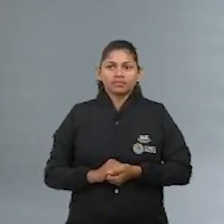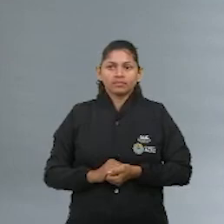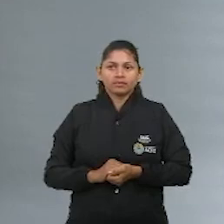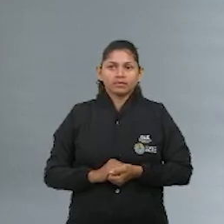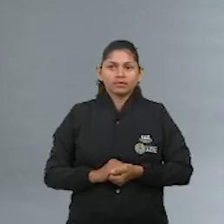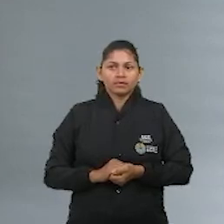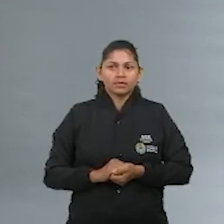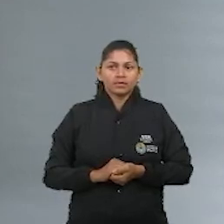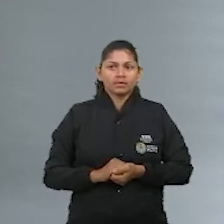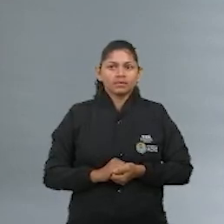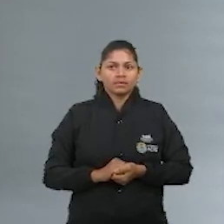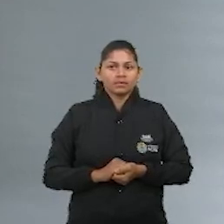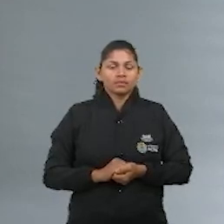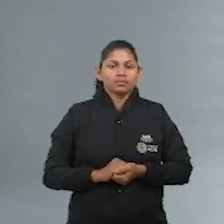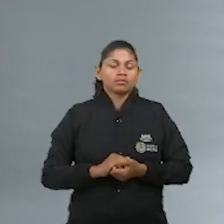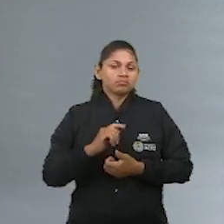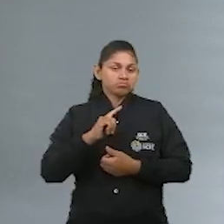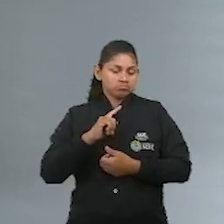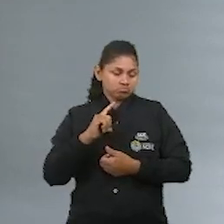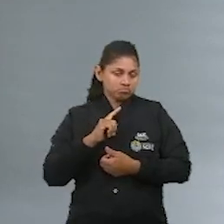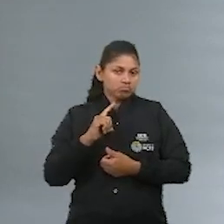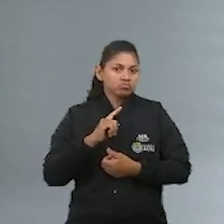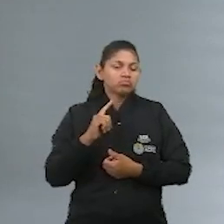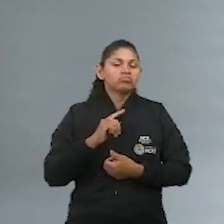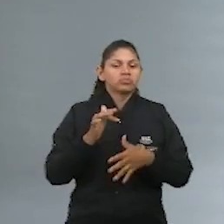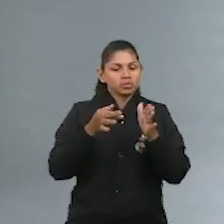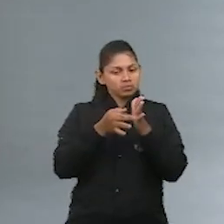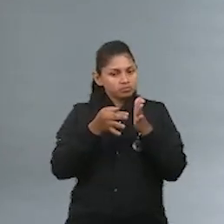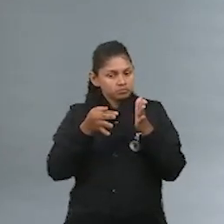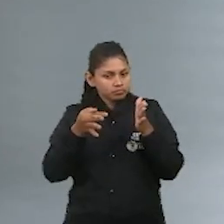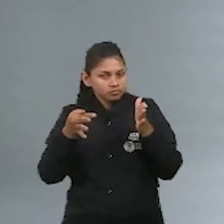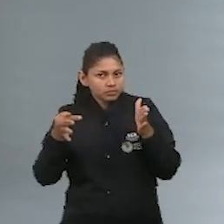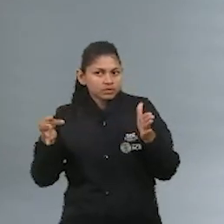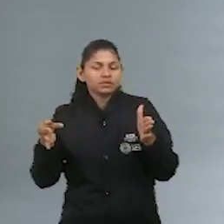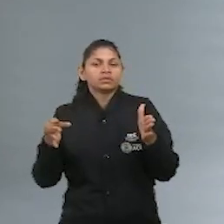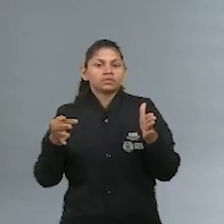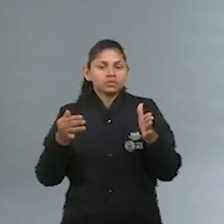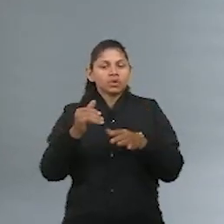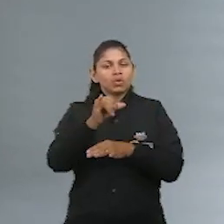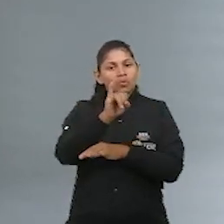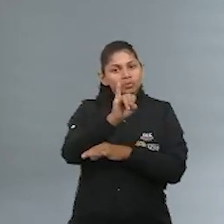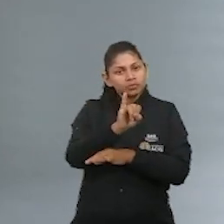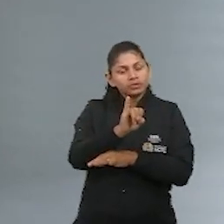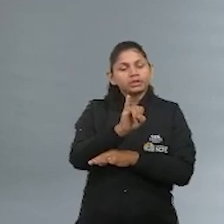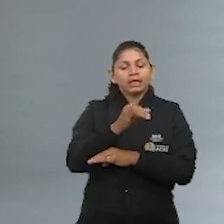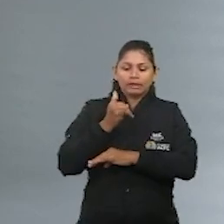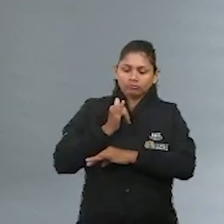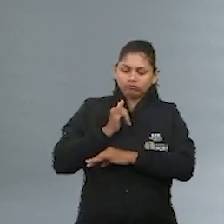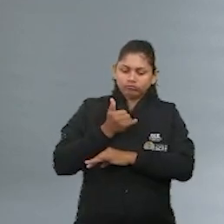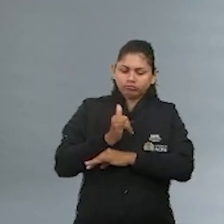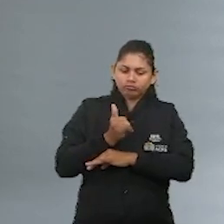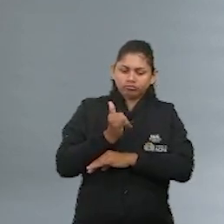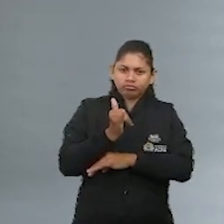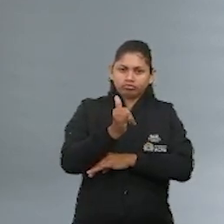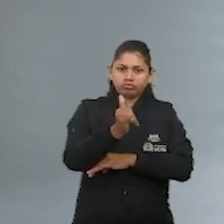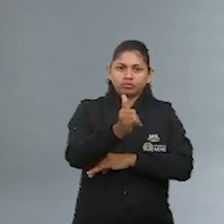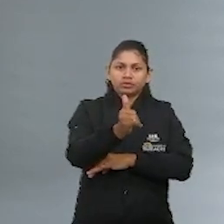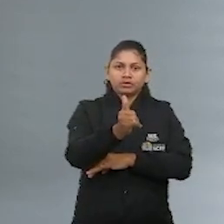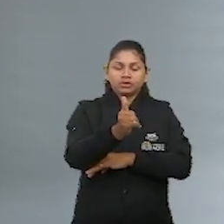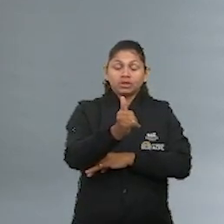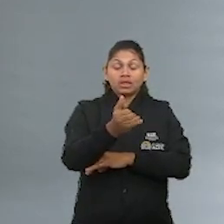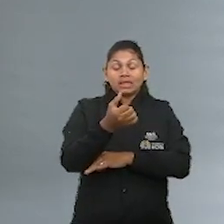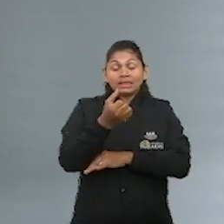Uma expressão o quê? Algébrica, já que a gente está mexendo aí com letras, dizendo que o meu I é quem? A minha corrente elétrica. Se